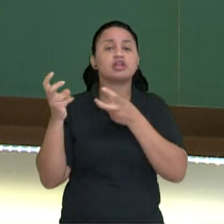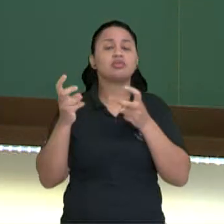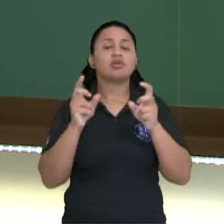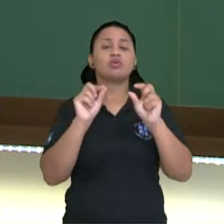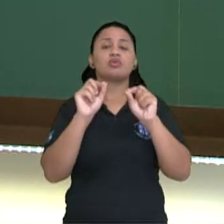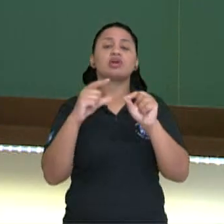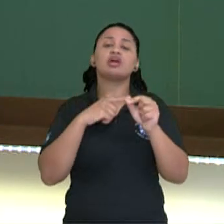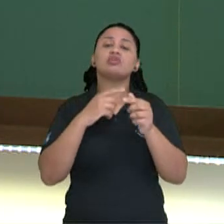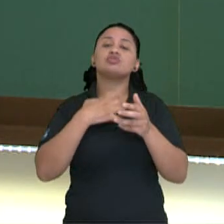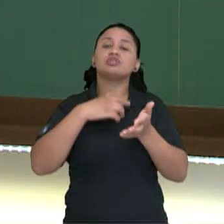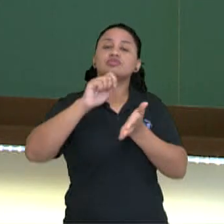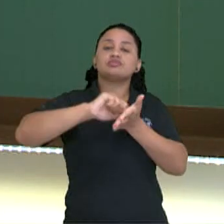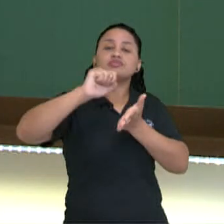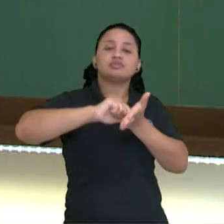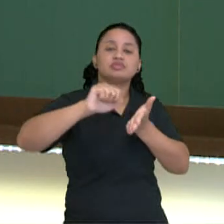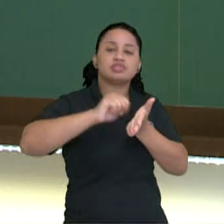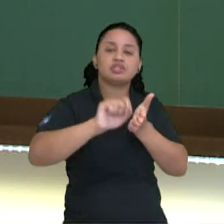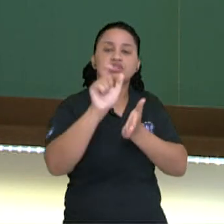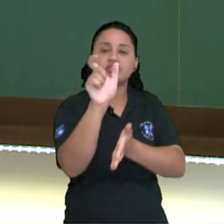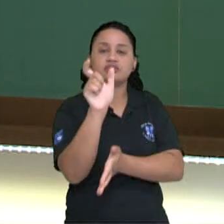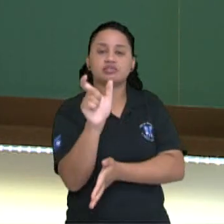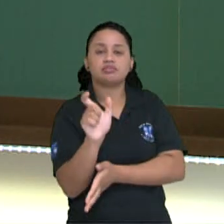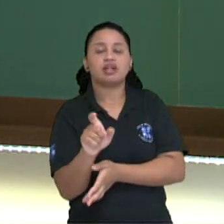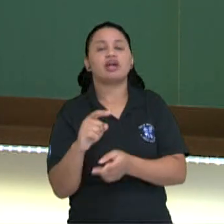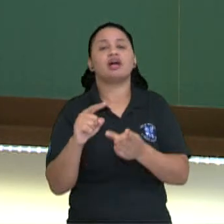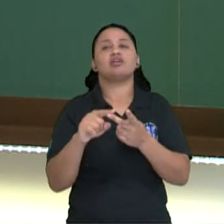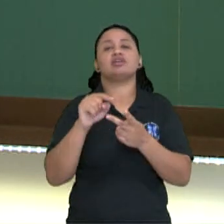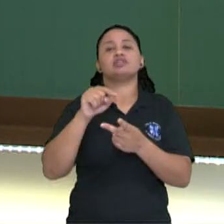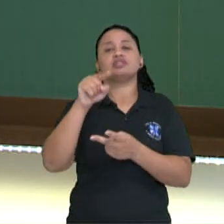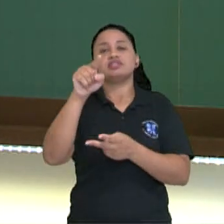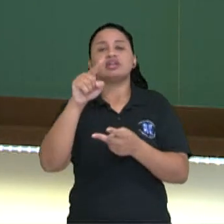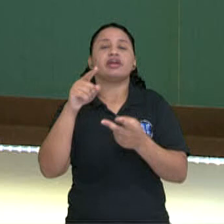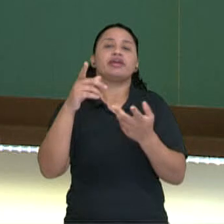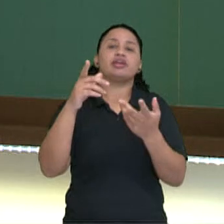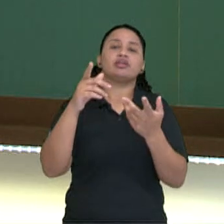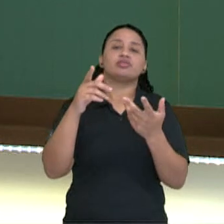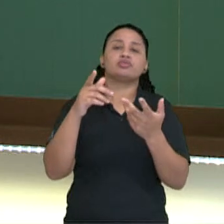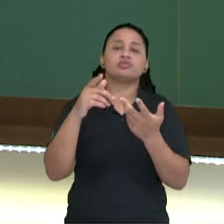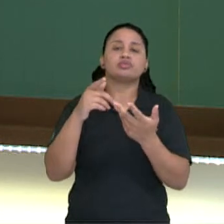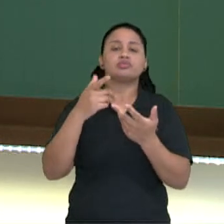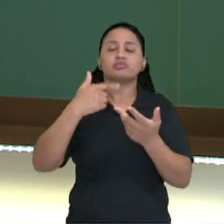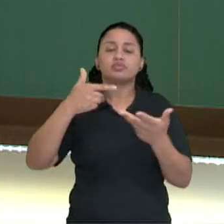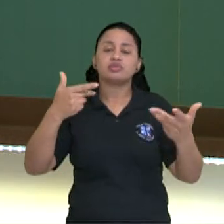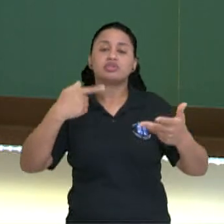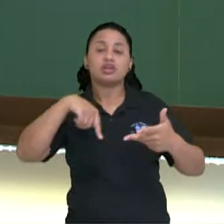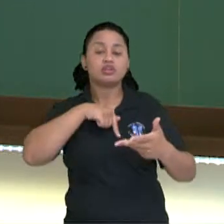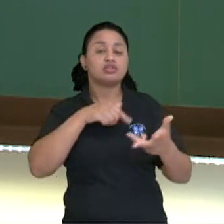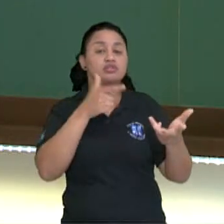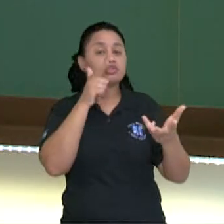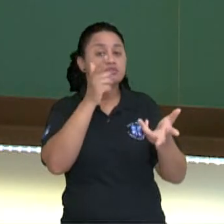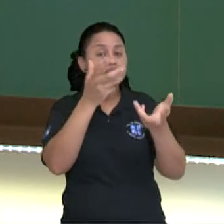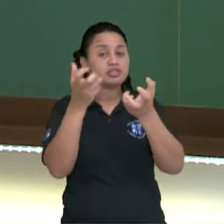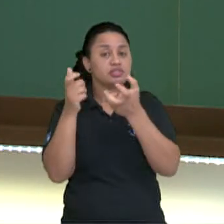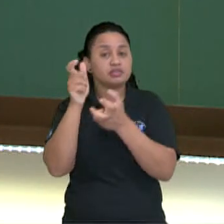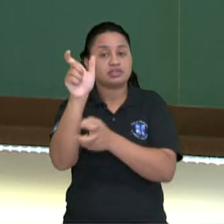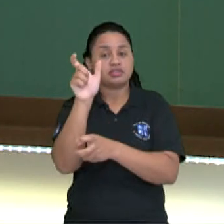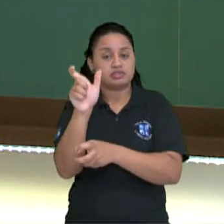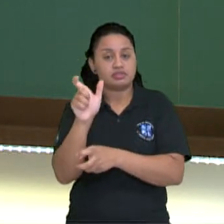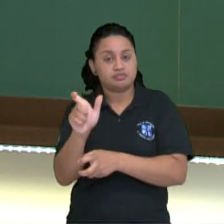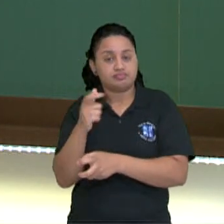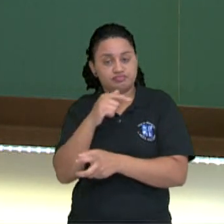a grafia dessas palavras, a acentuação que a gente vê nessas palavras aqui desse